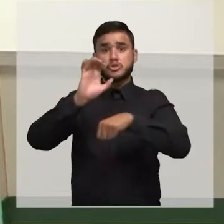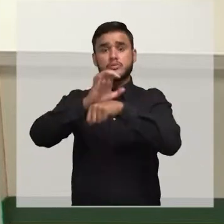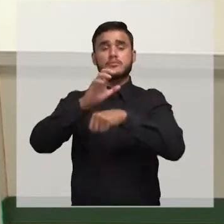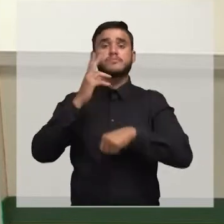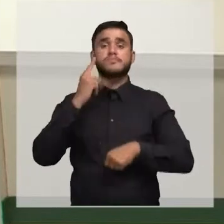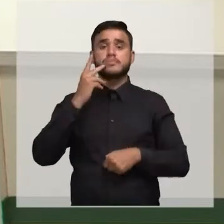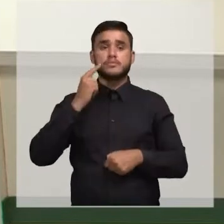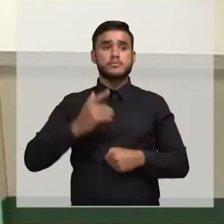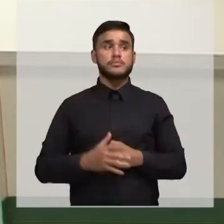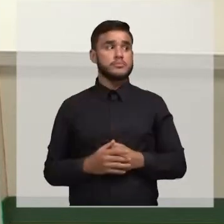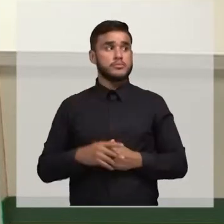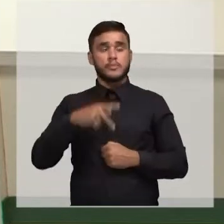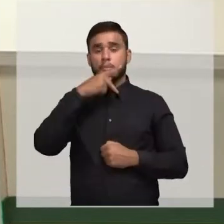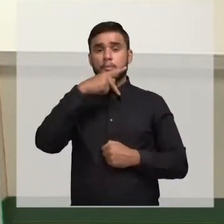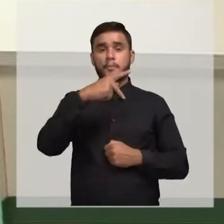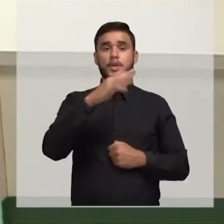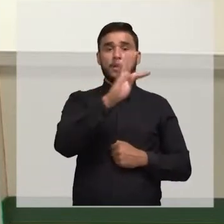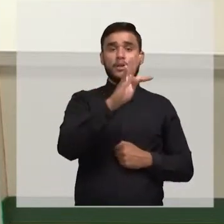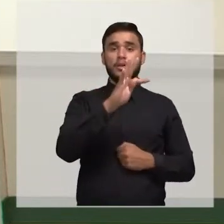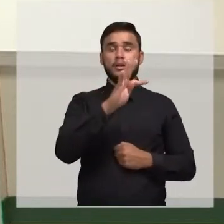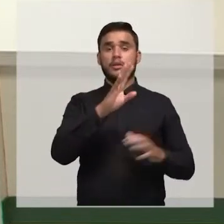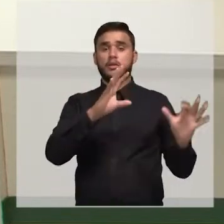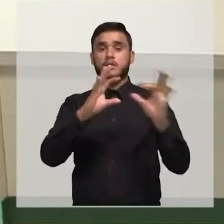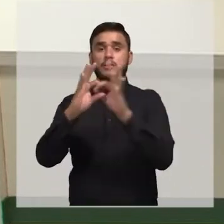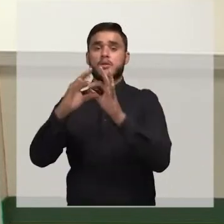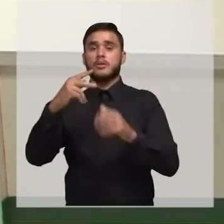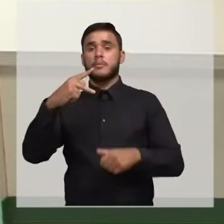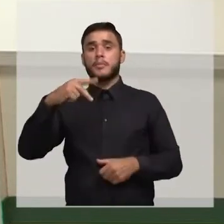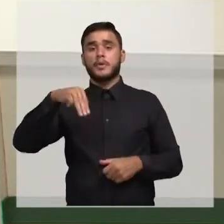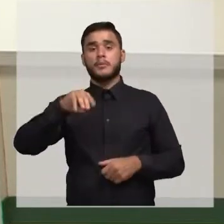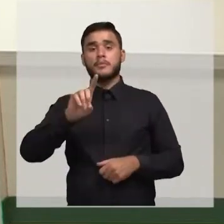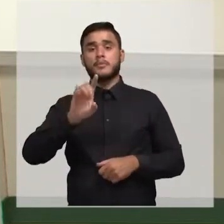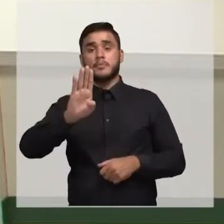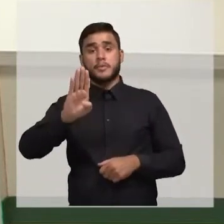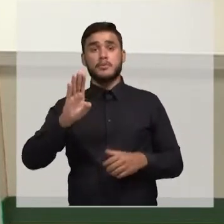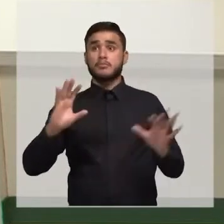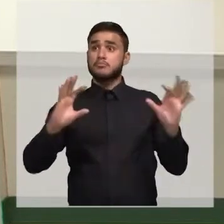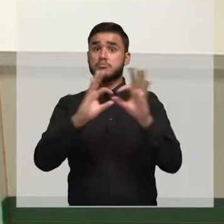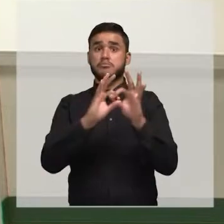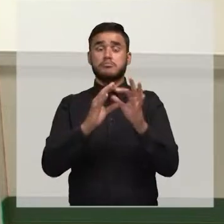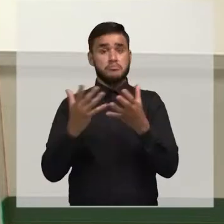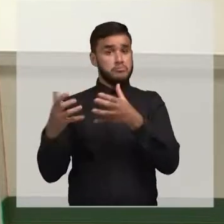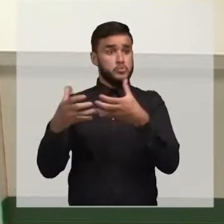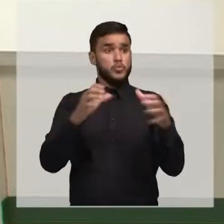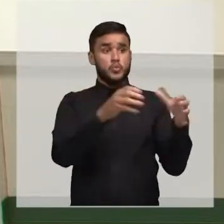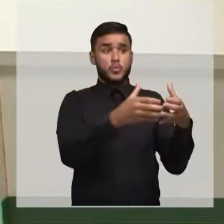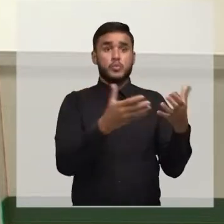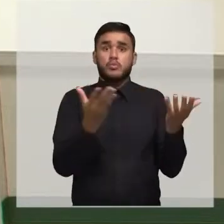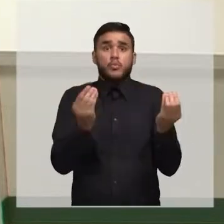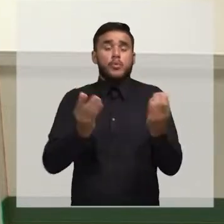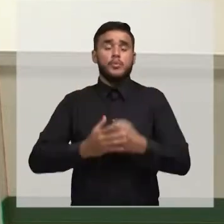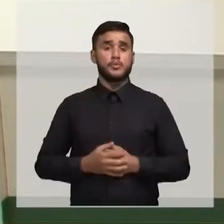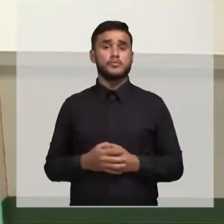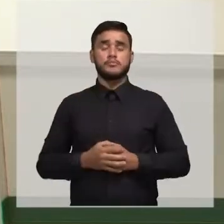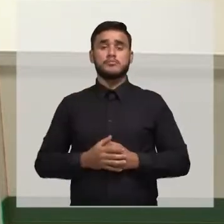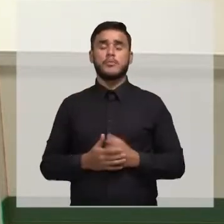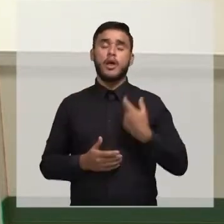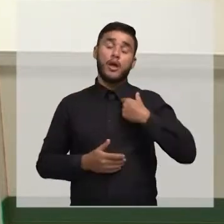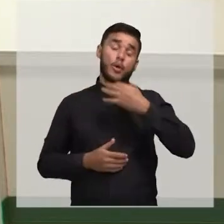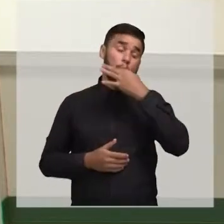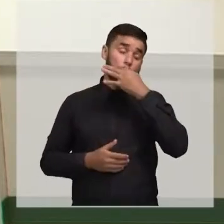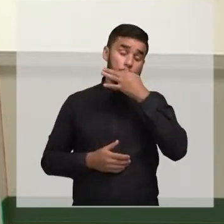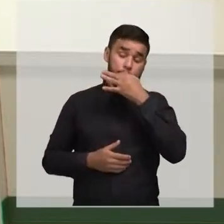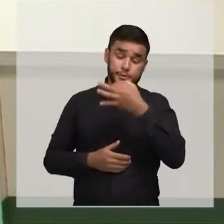o PMDB provavelmente poderão marchar juntos, se depender dos dois partidos. Então, o que está acontecendo na minha